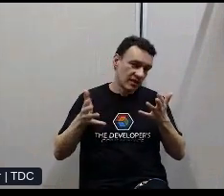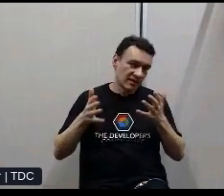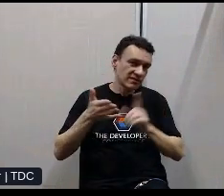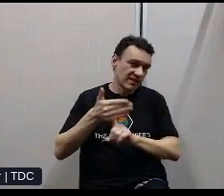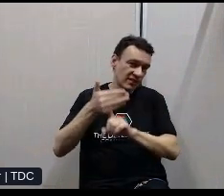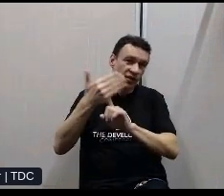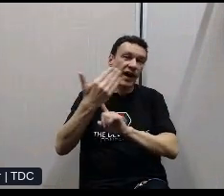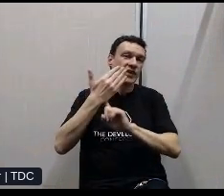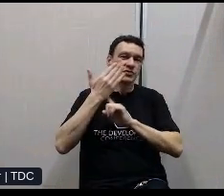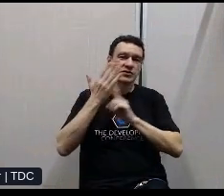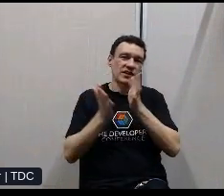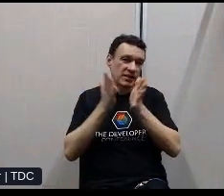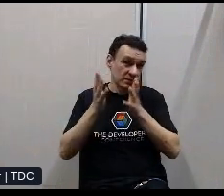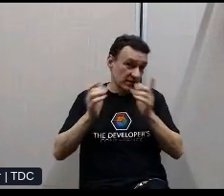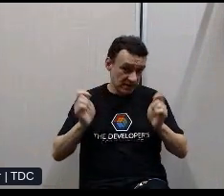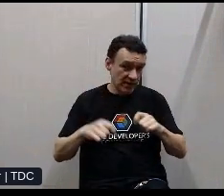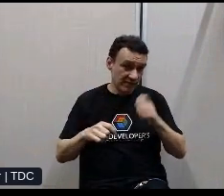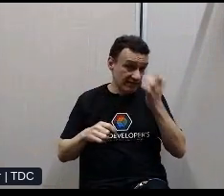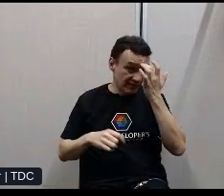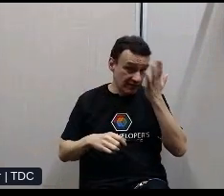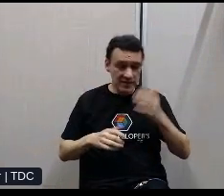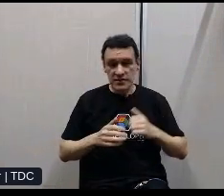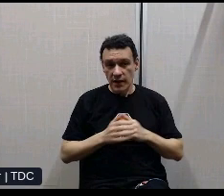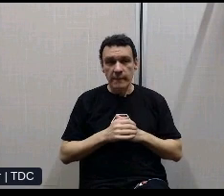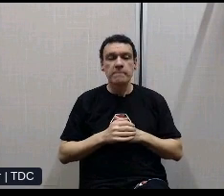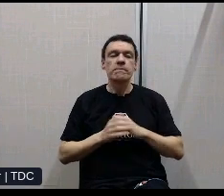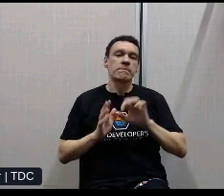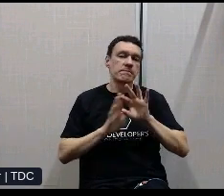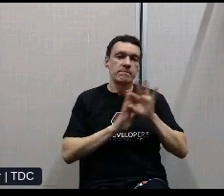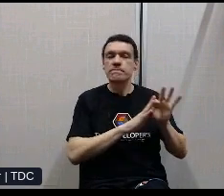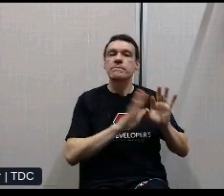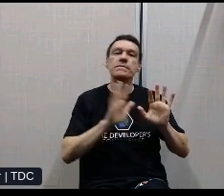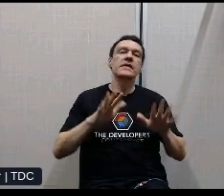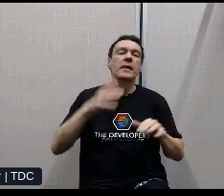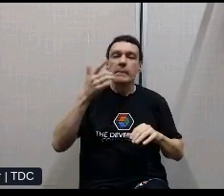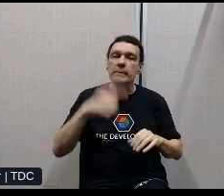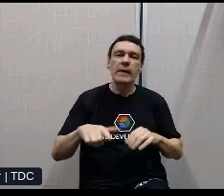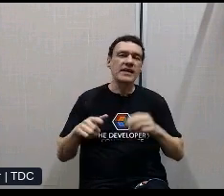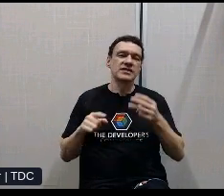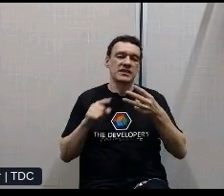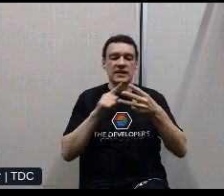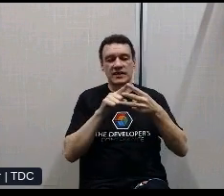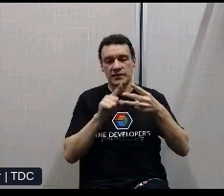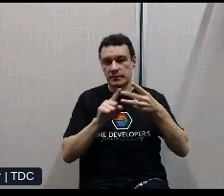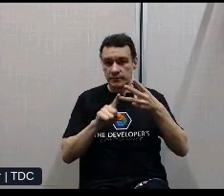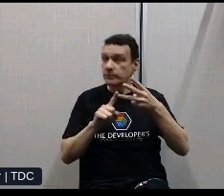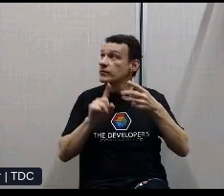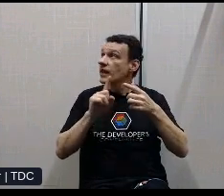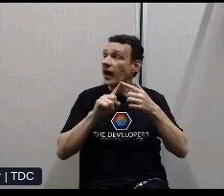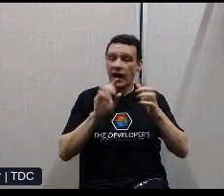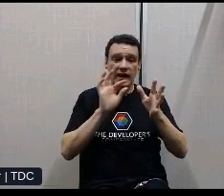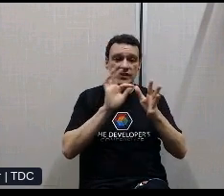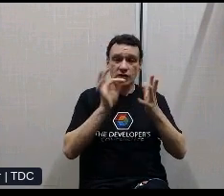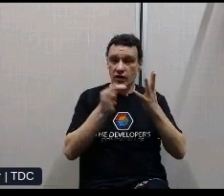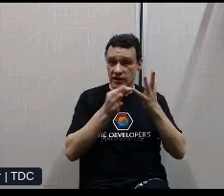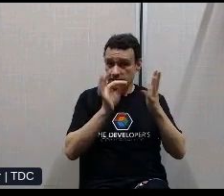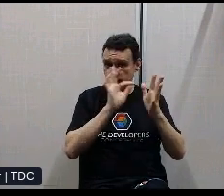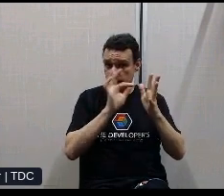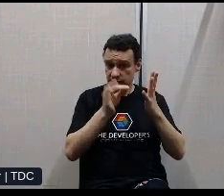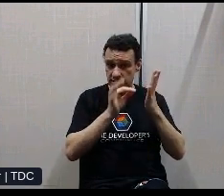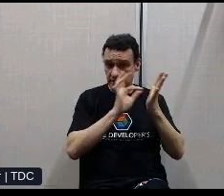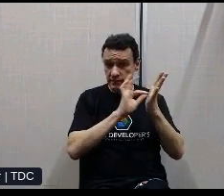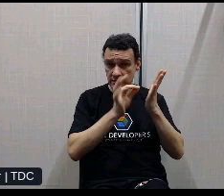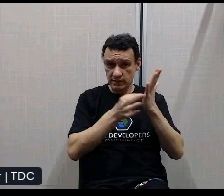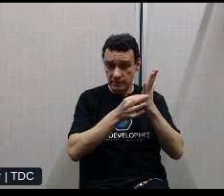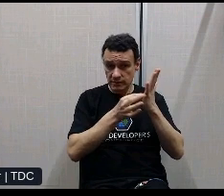trago 3 outros exemplos de aplicação. A grande maioria conhece, né? A HandTalk. Então, ela é